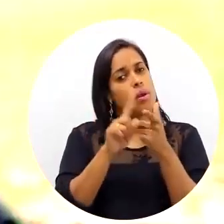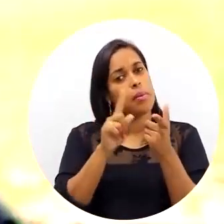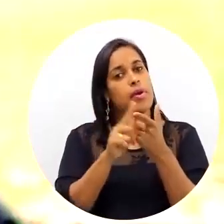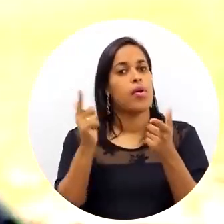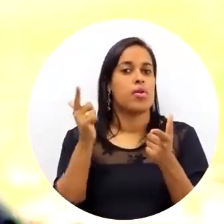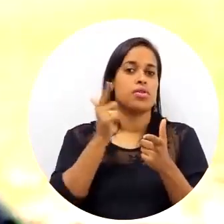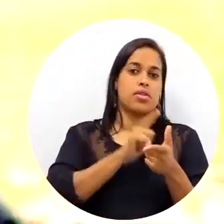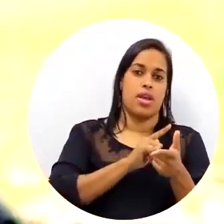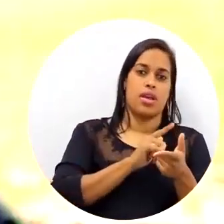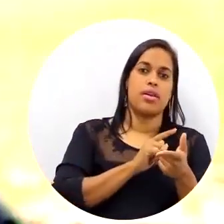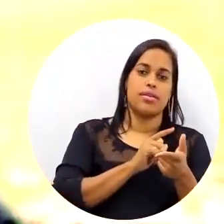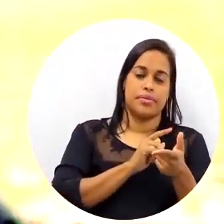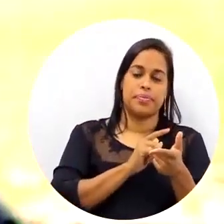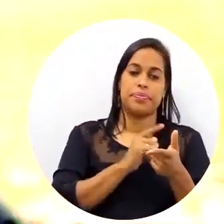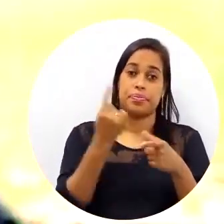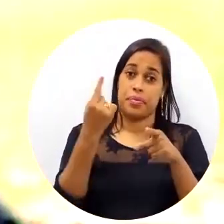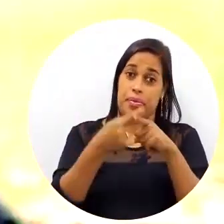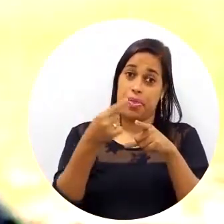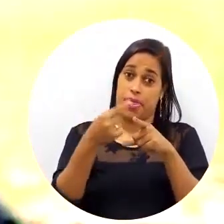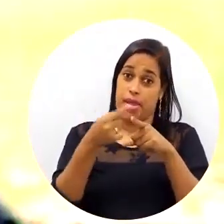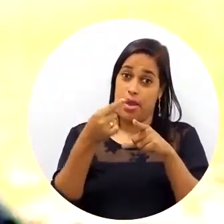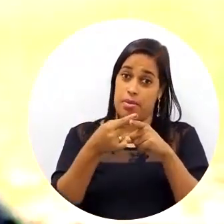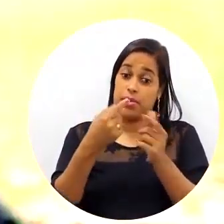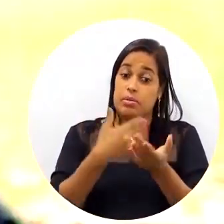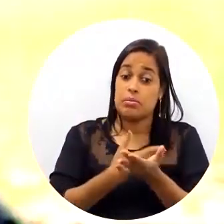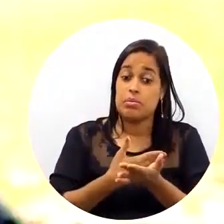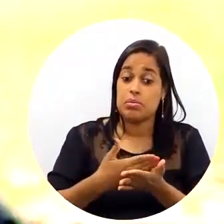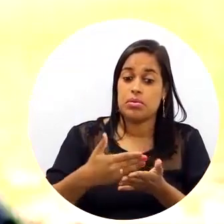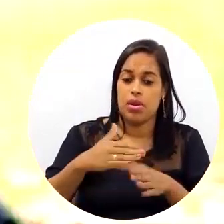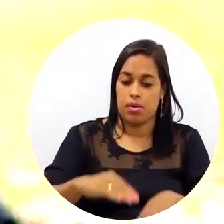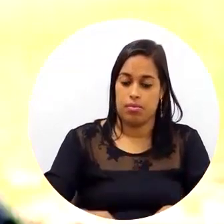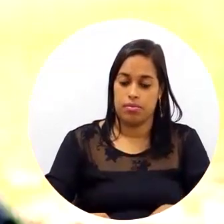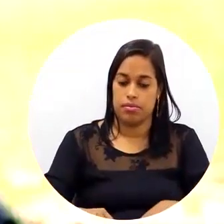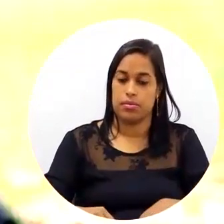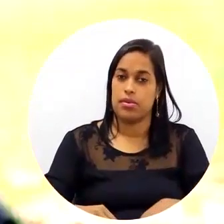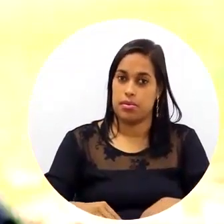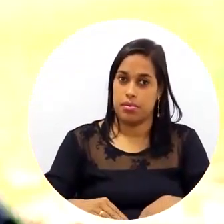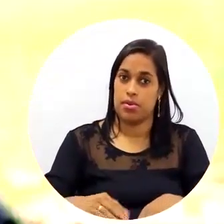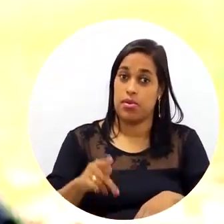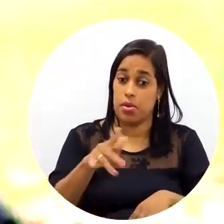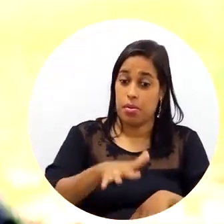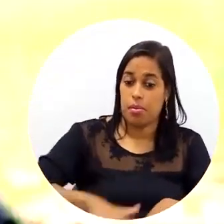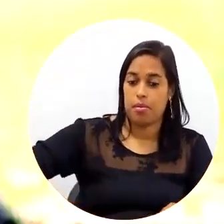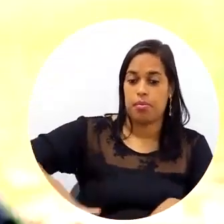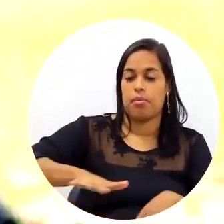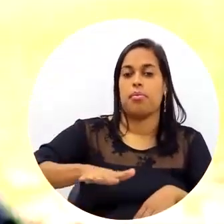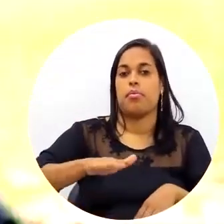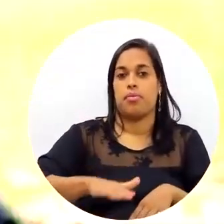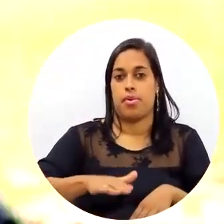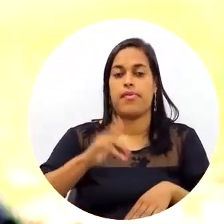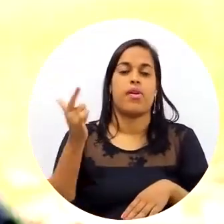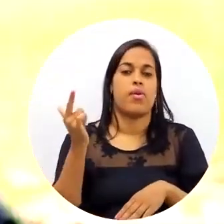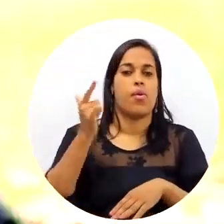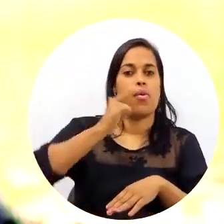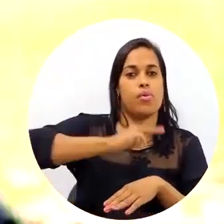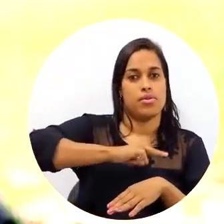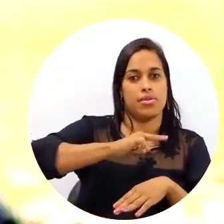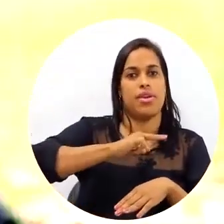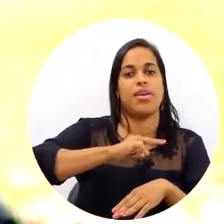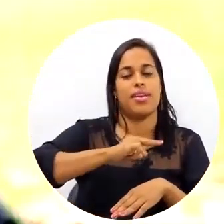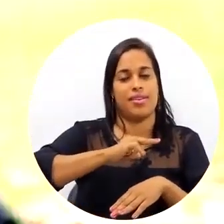ter esse alcance. Por quê? Porque parte de um alcance menor, onde essa população menor vai conseguir